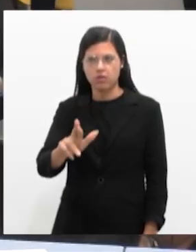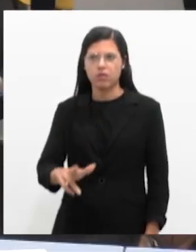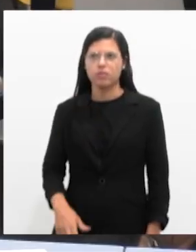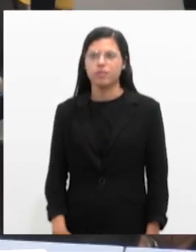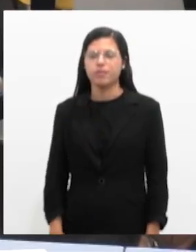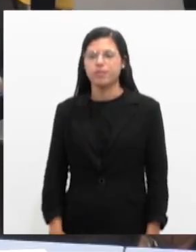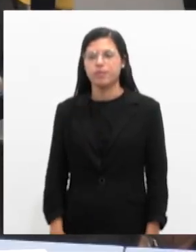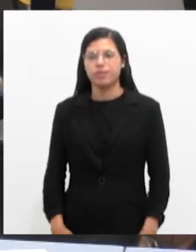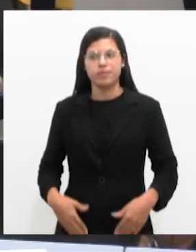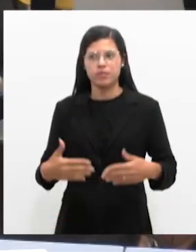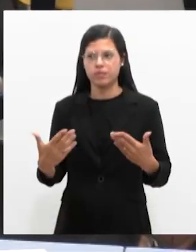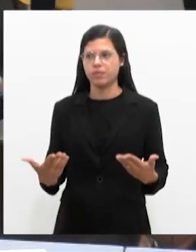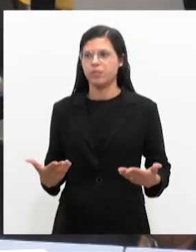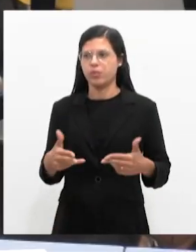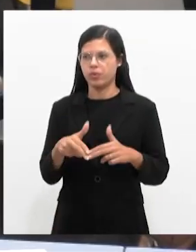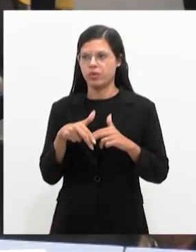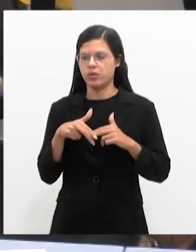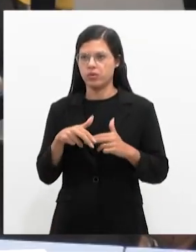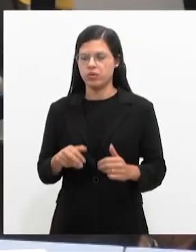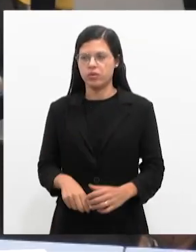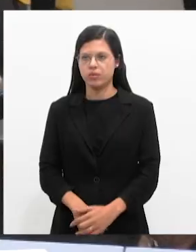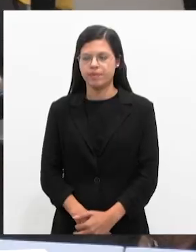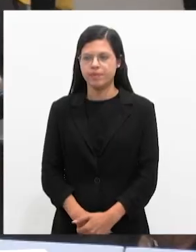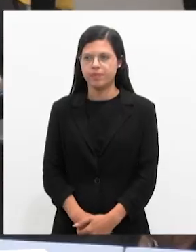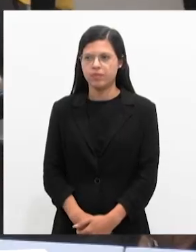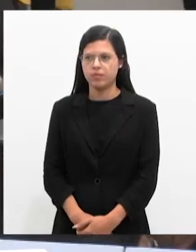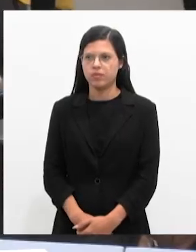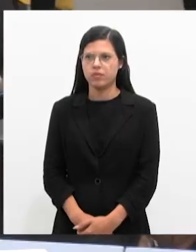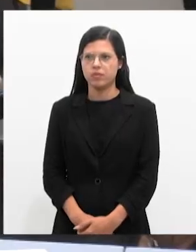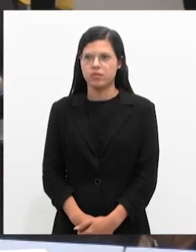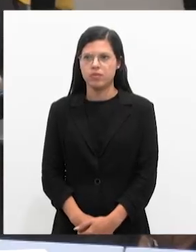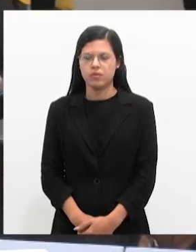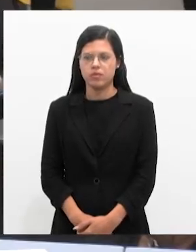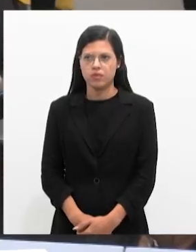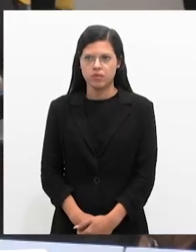Assim posto, esse pretenso vício de